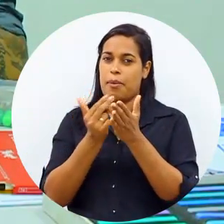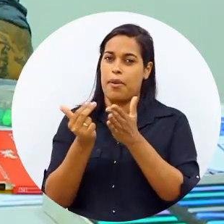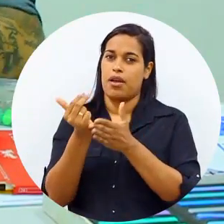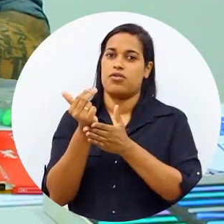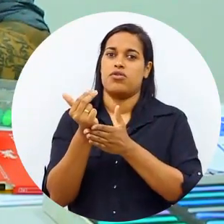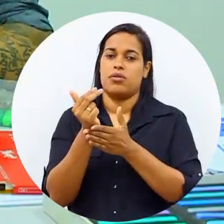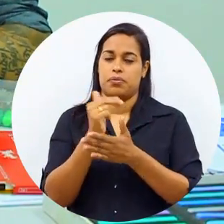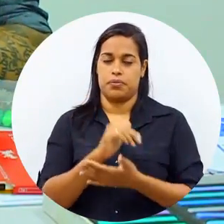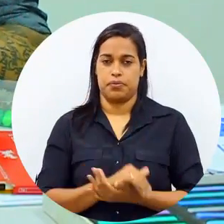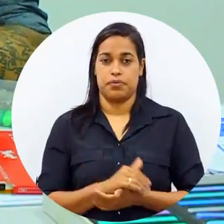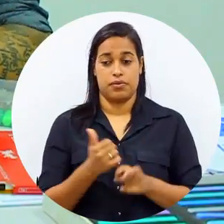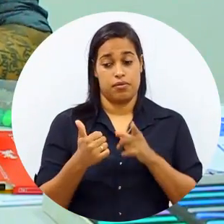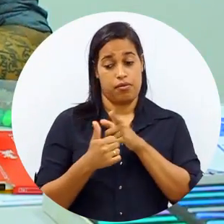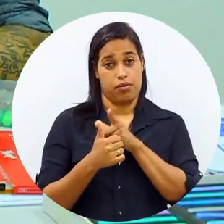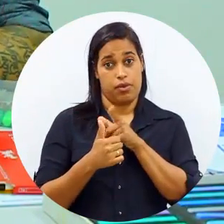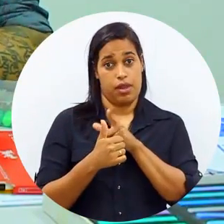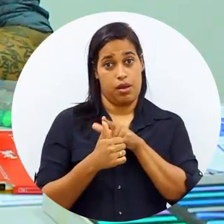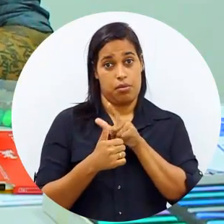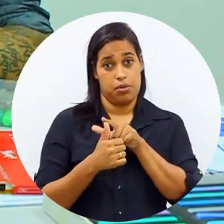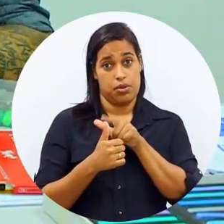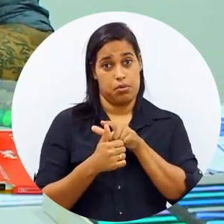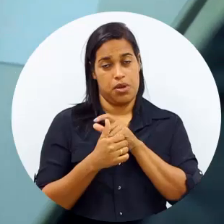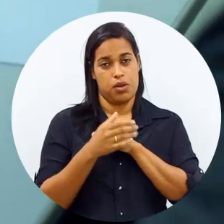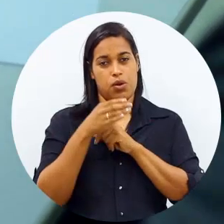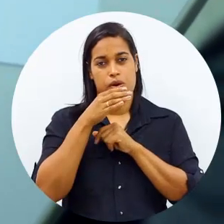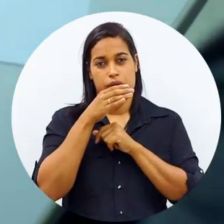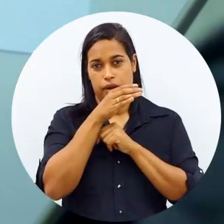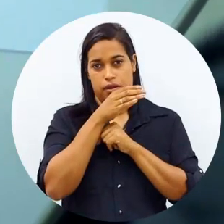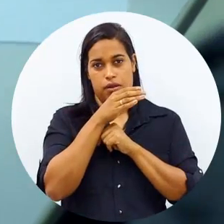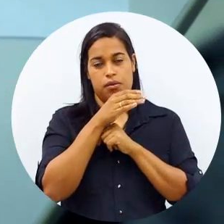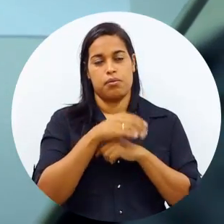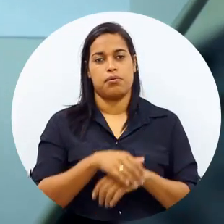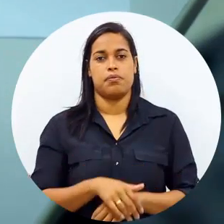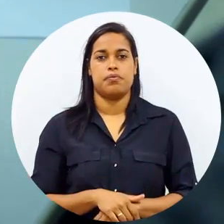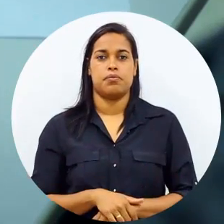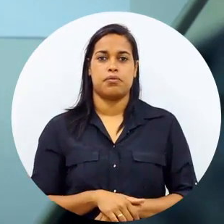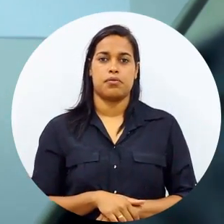imagem. Primeiro, um tom quente.